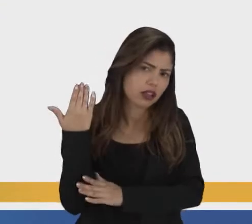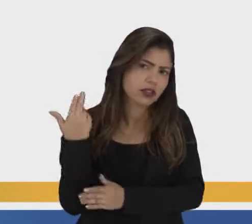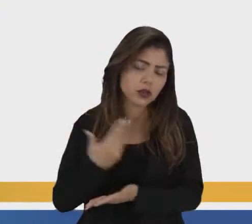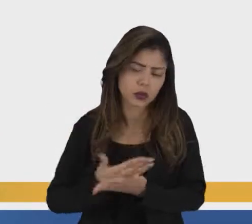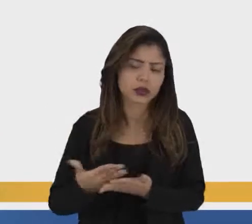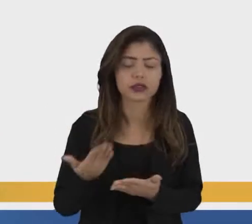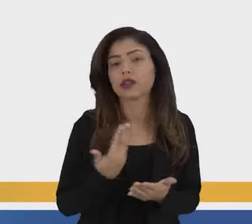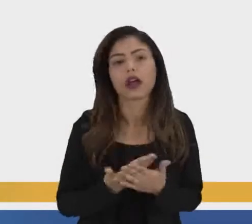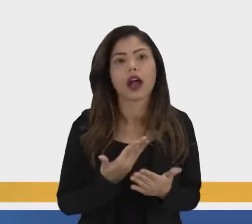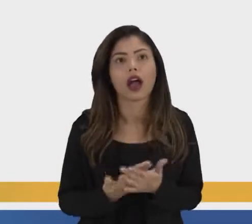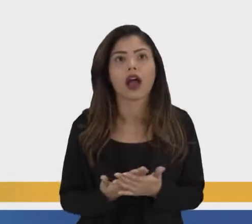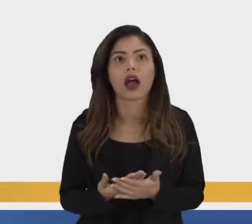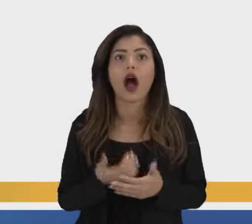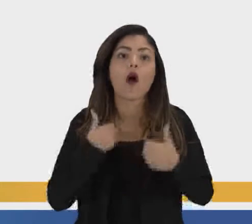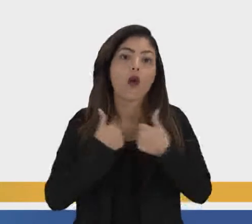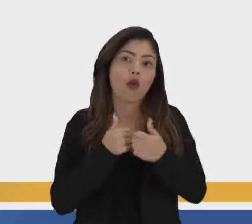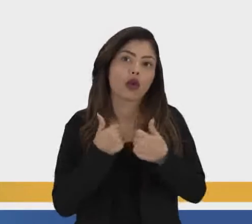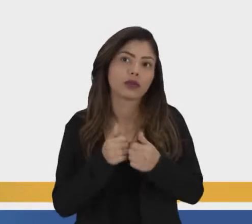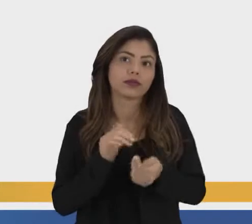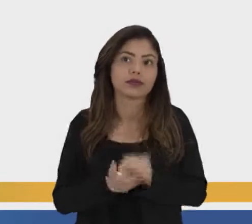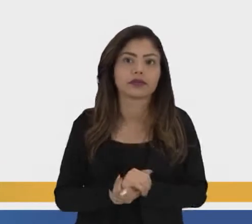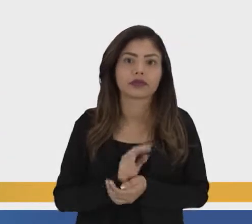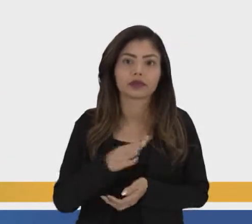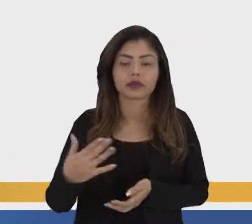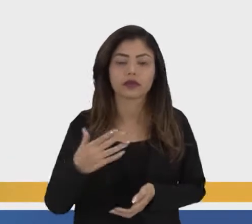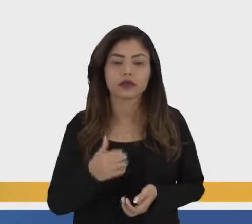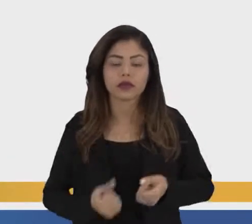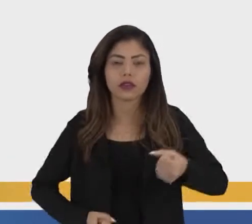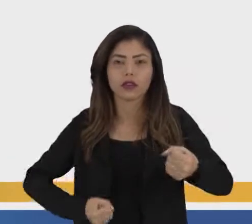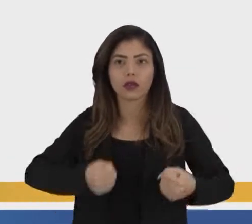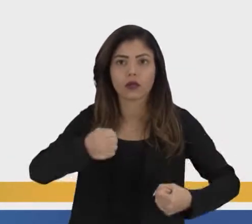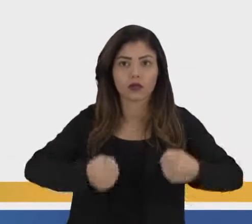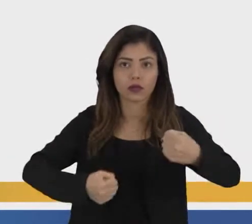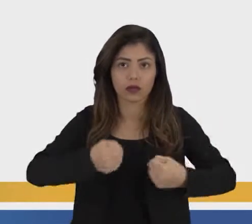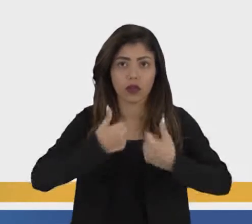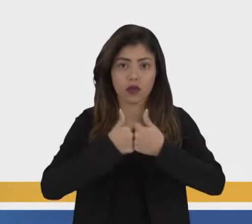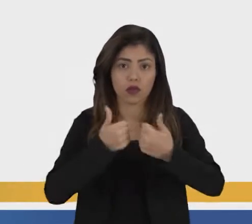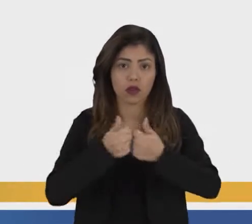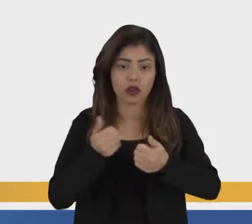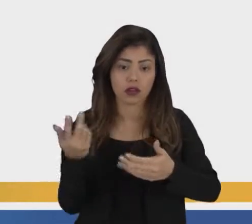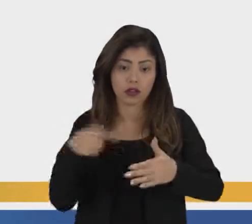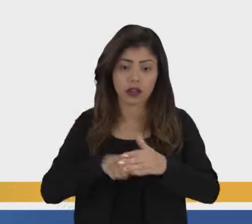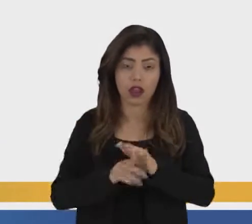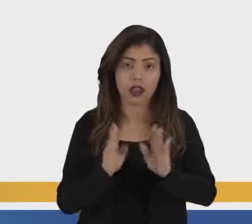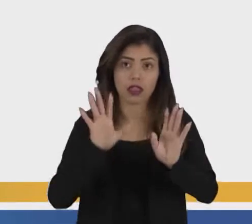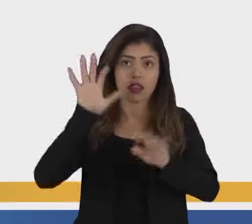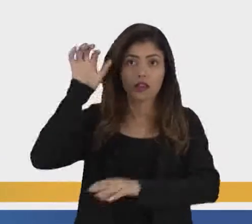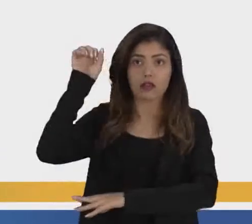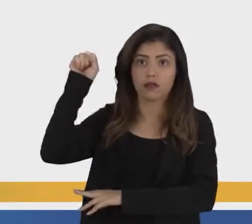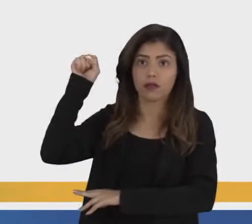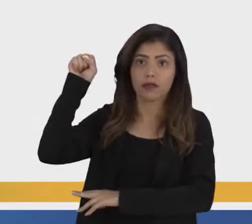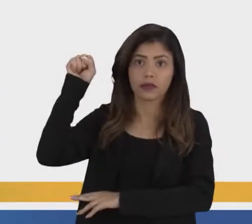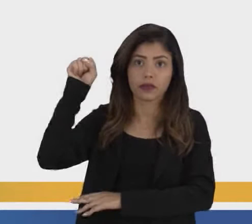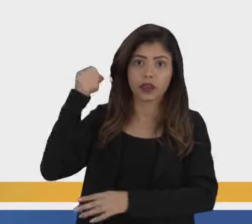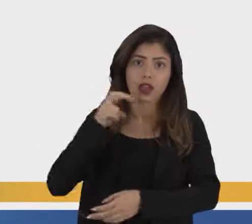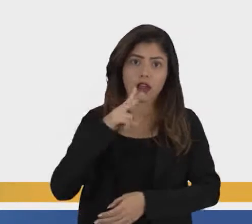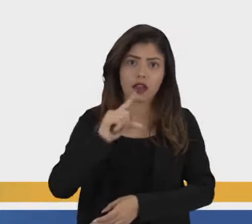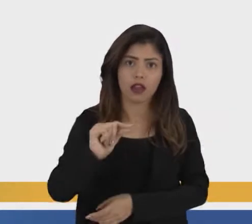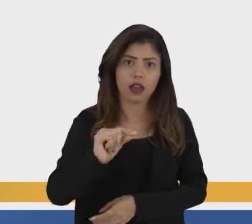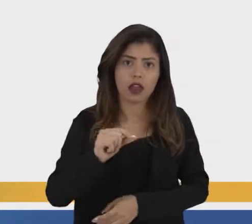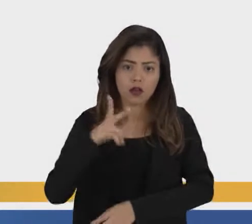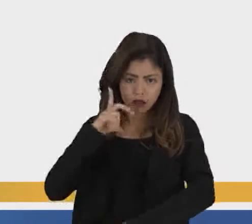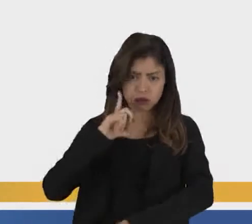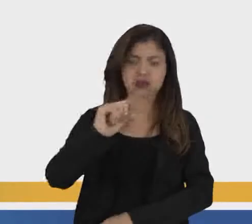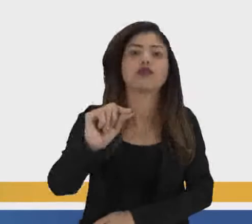aula? A questão do ônibus. Quando o ônibus entra em movimento, depois que você está lá dentro, ele arranca, o motorista sai,